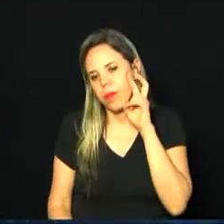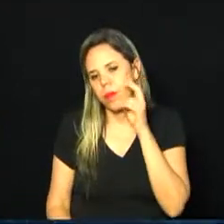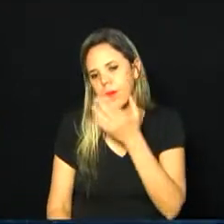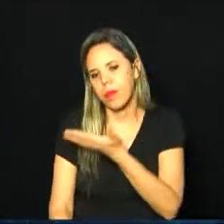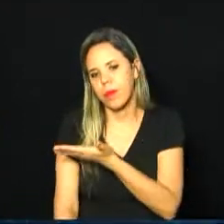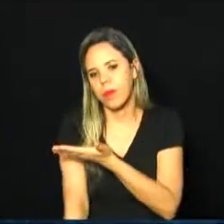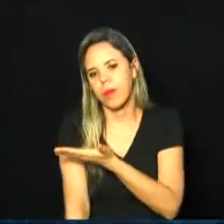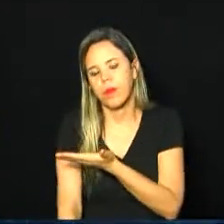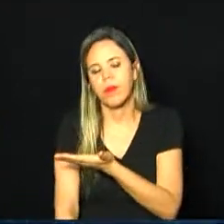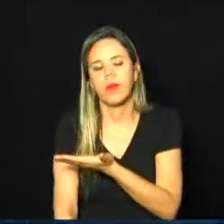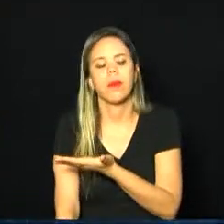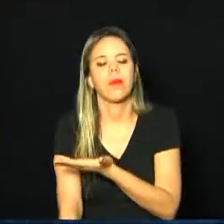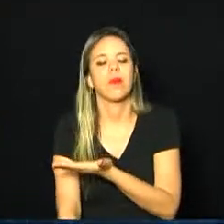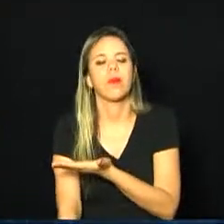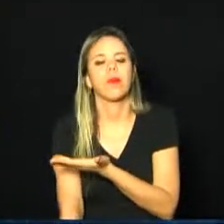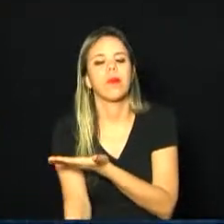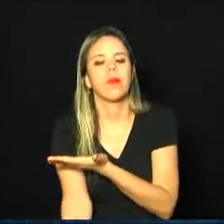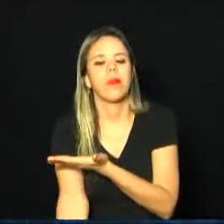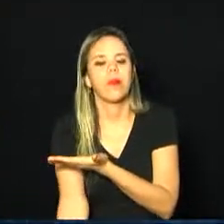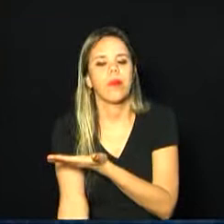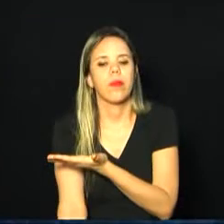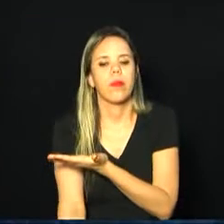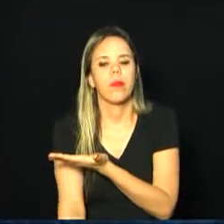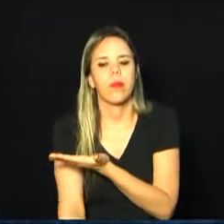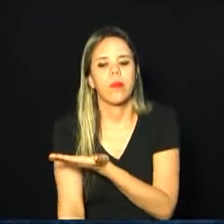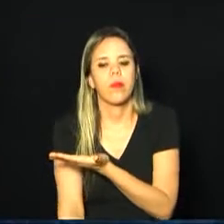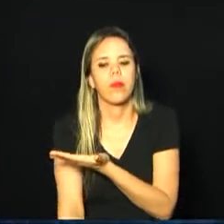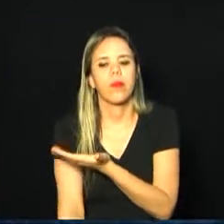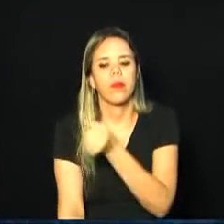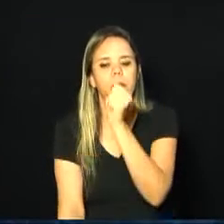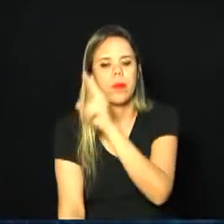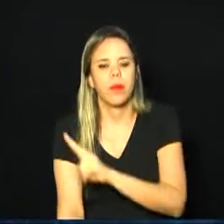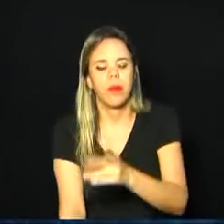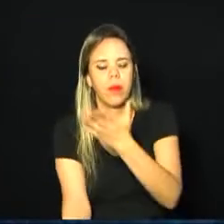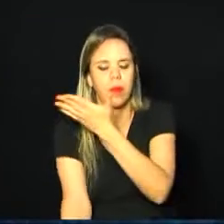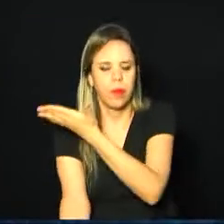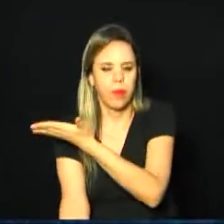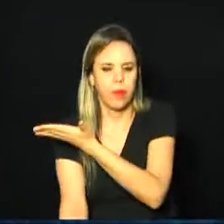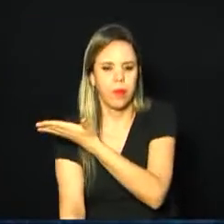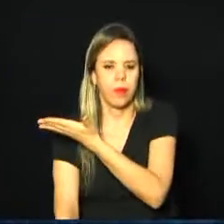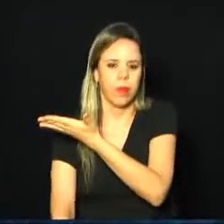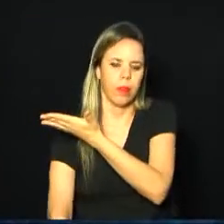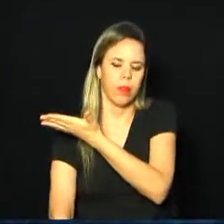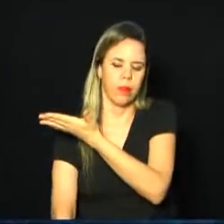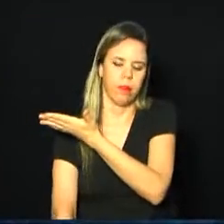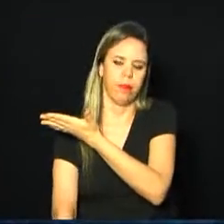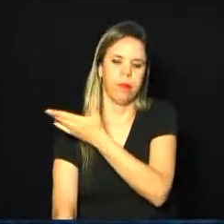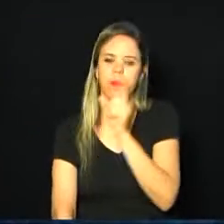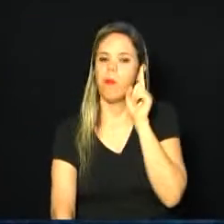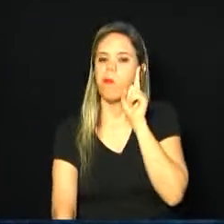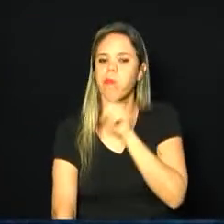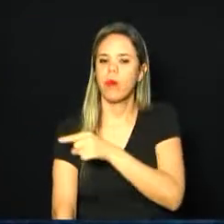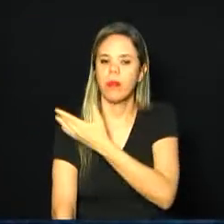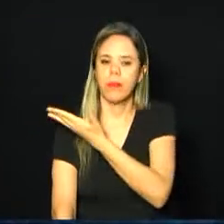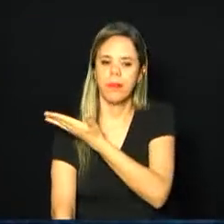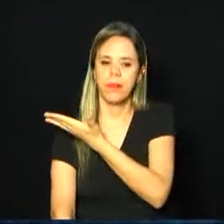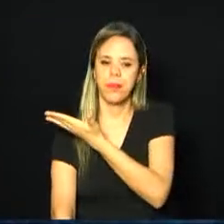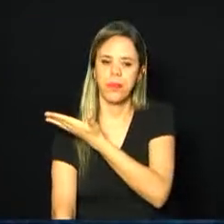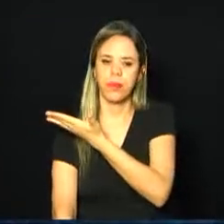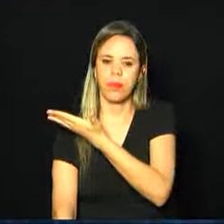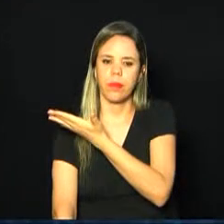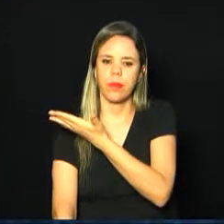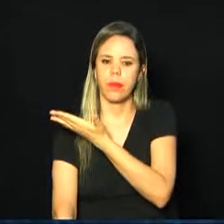a tomava 4.558 óbitos Sumaré 997 americana